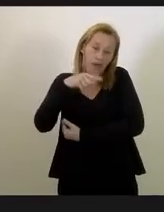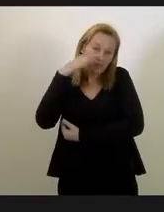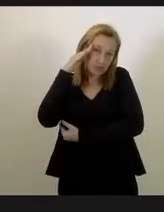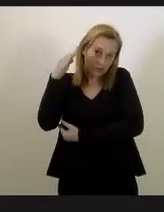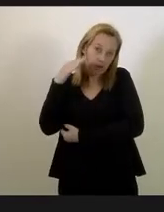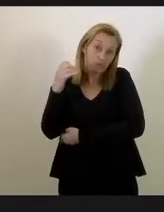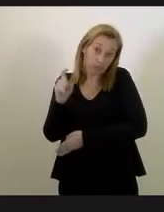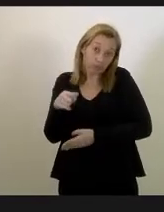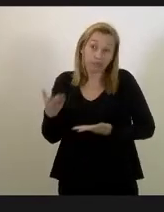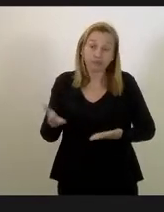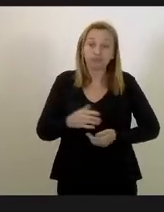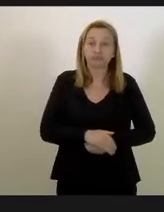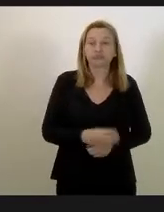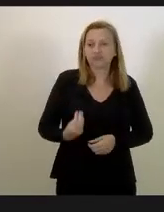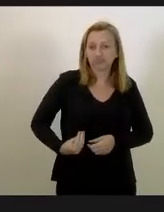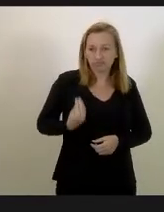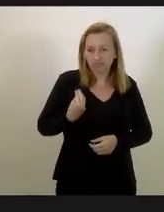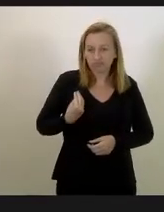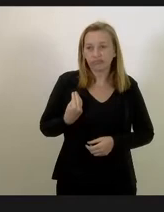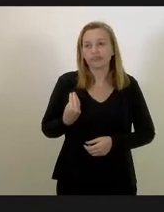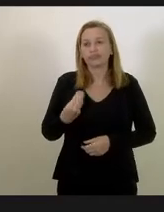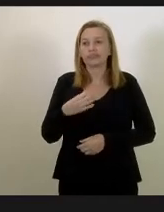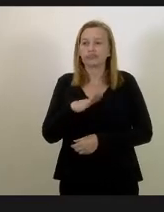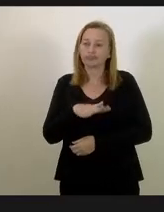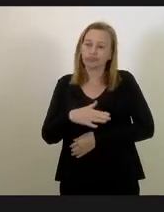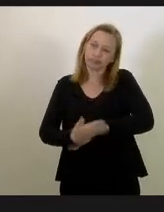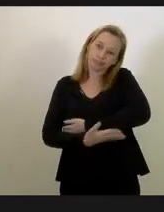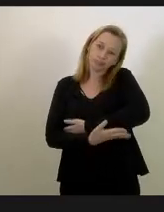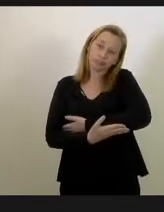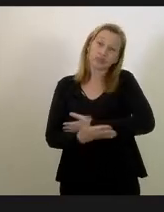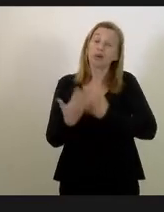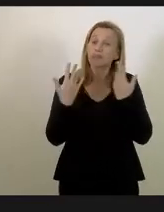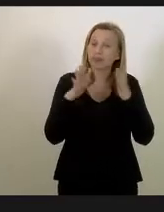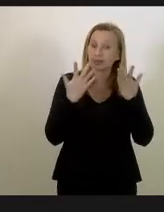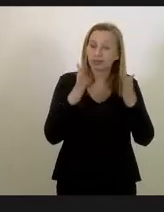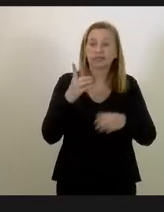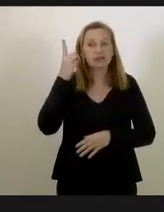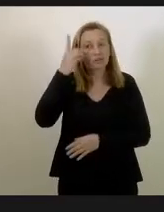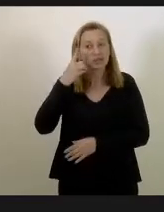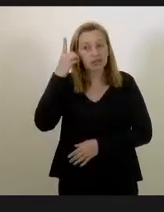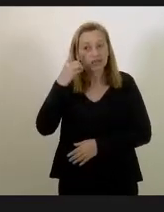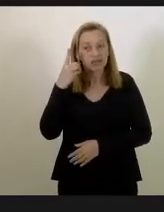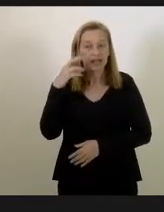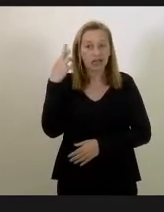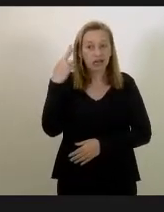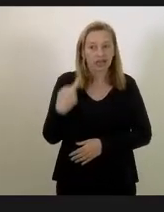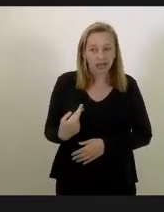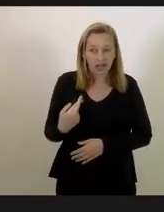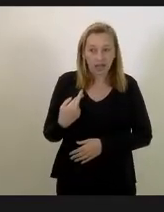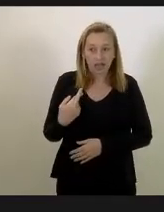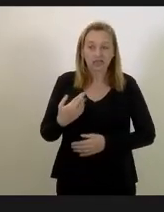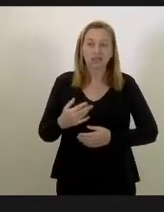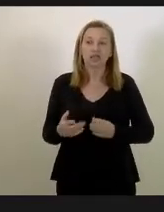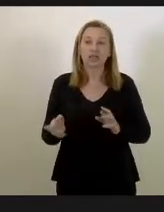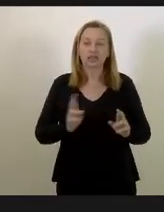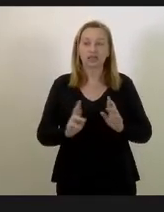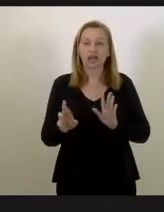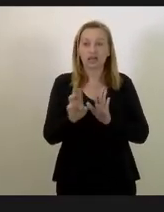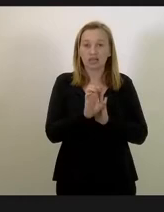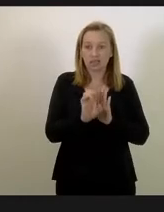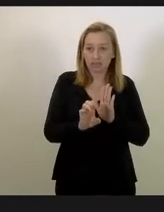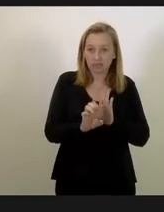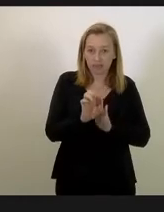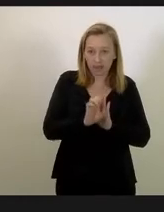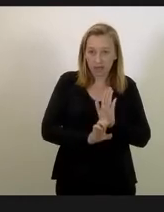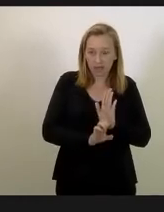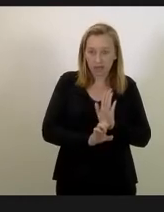né a vida humana então parabéns deputada Renata em relação às emendas a